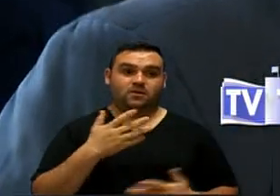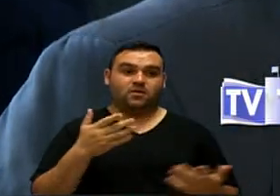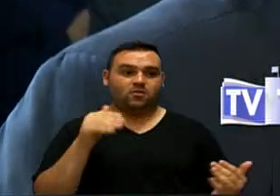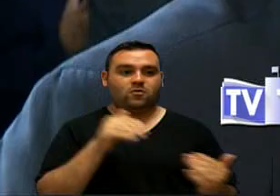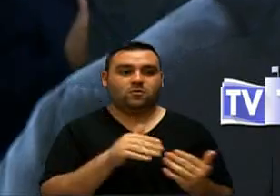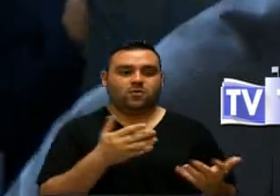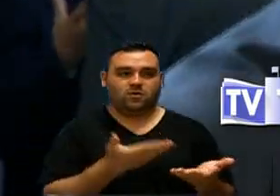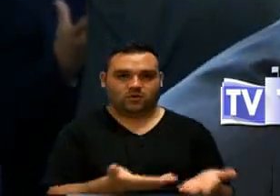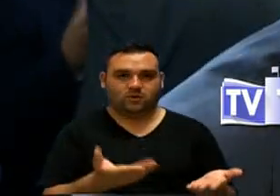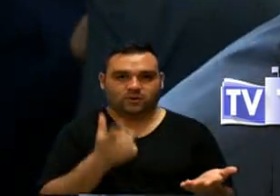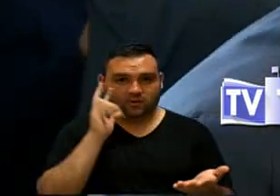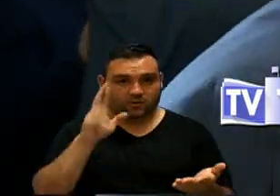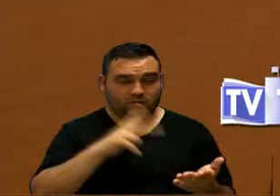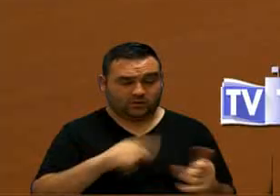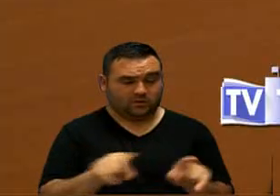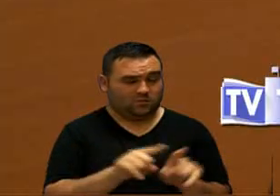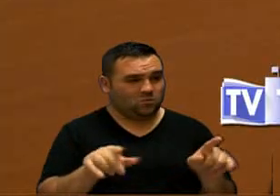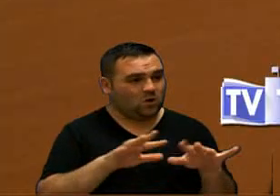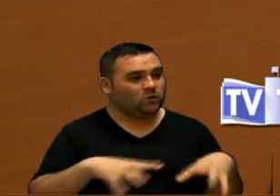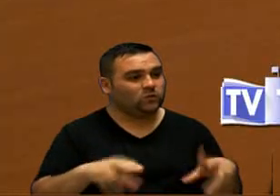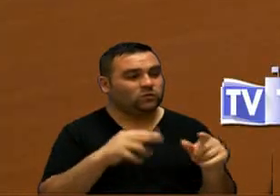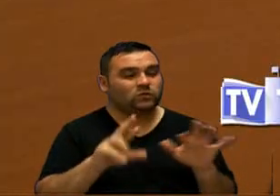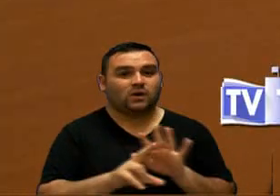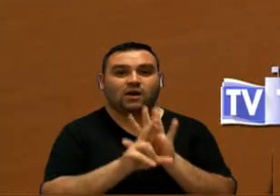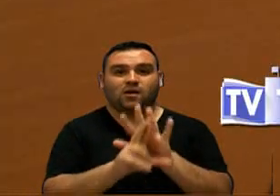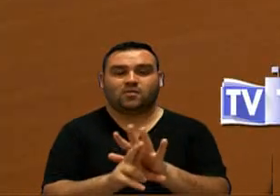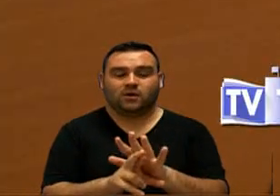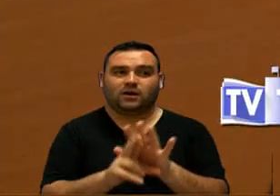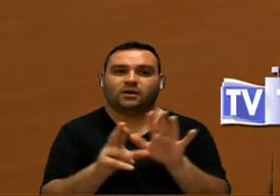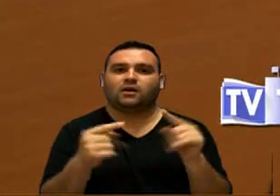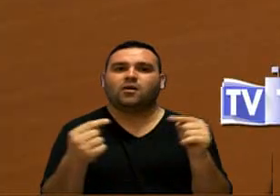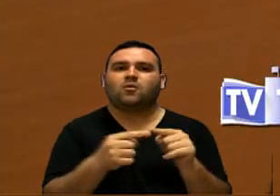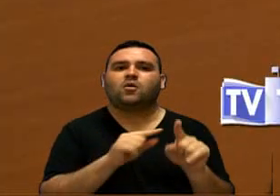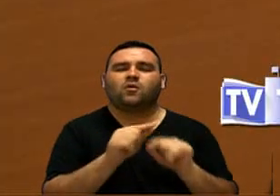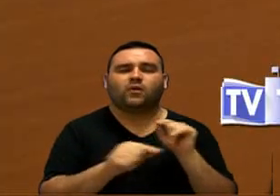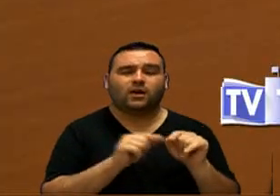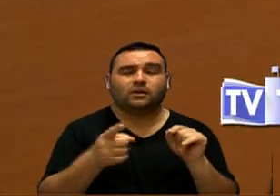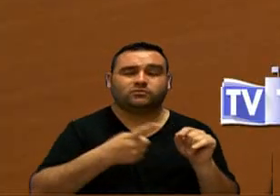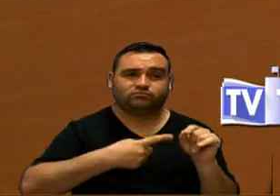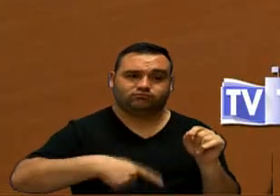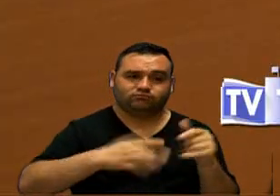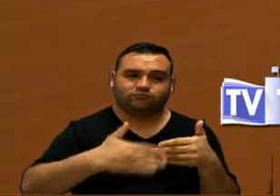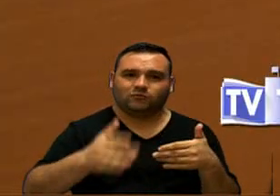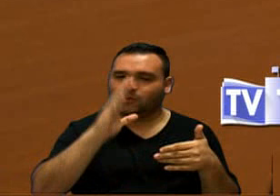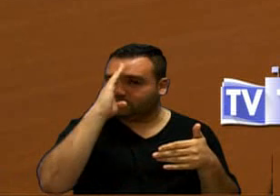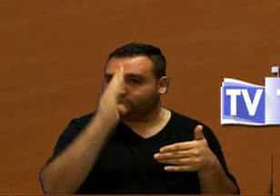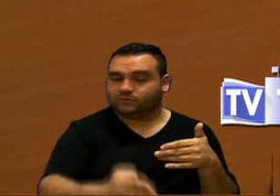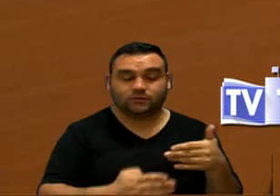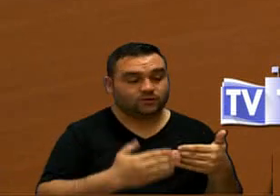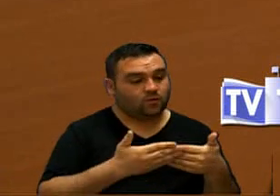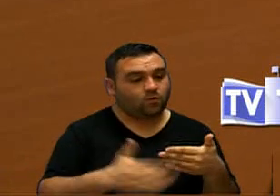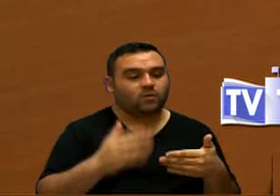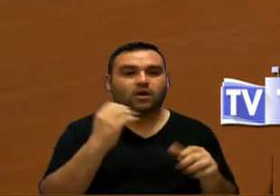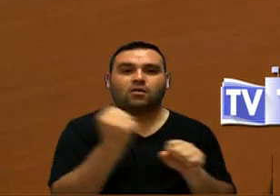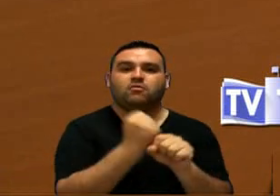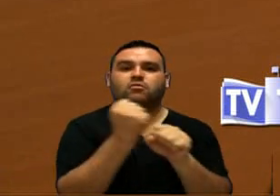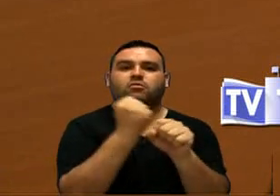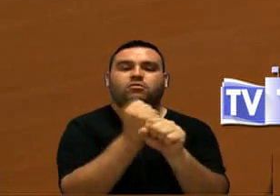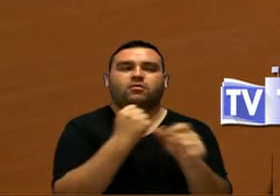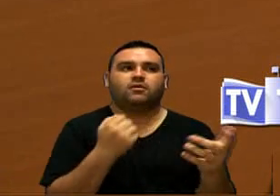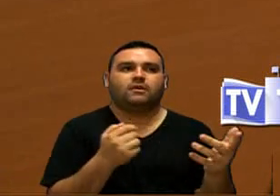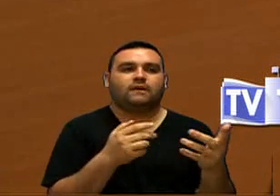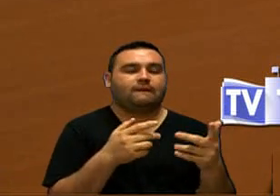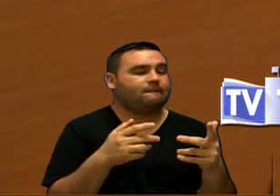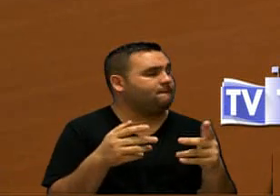Vossa Excelência e com todos que o senhor representa é de que nós vamos imediatamente começar essa construção, os